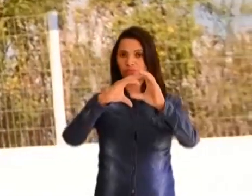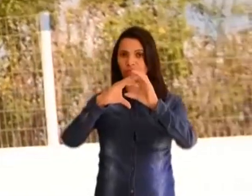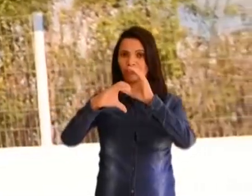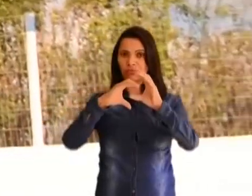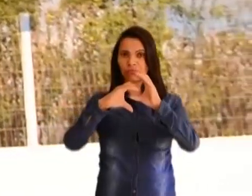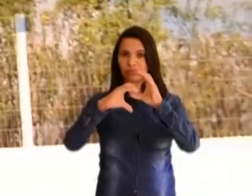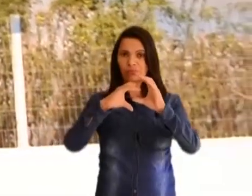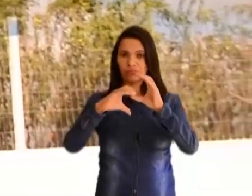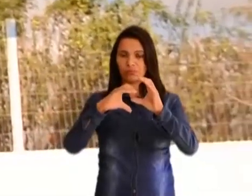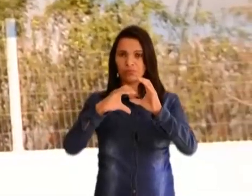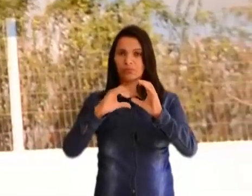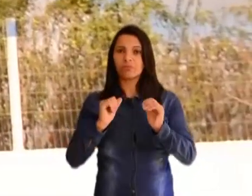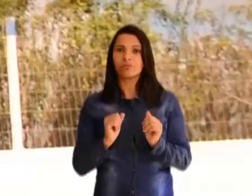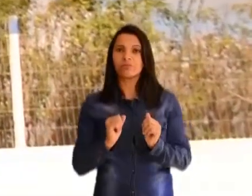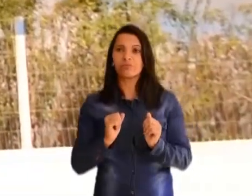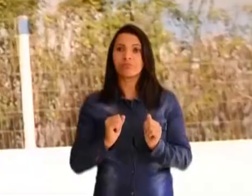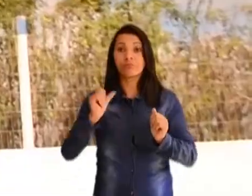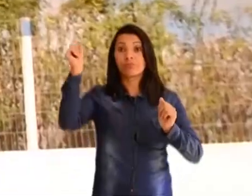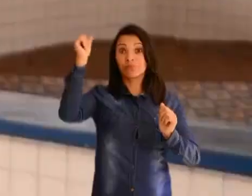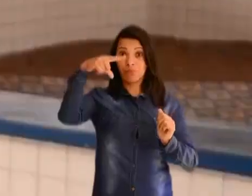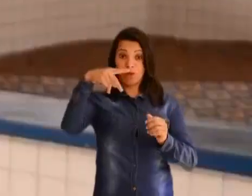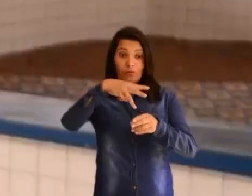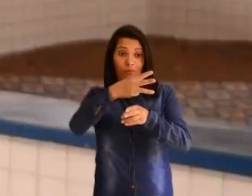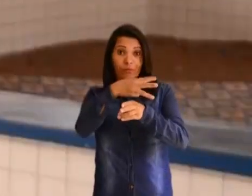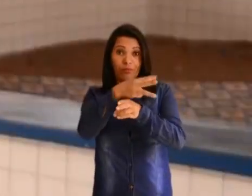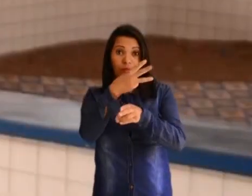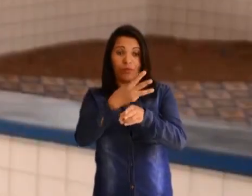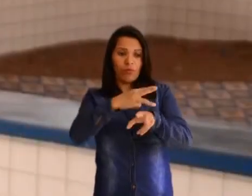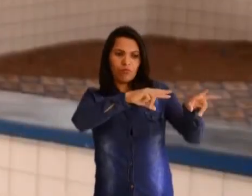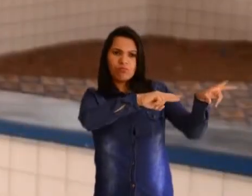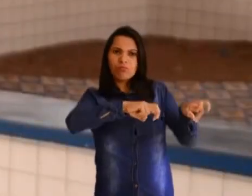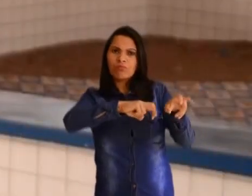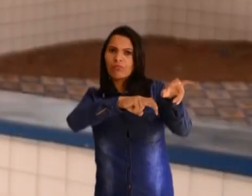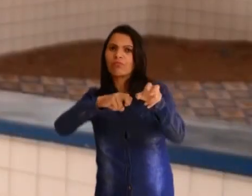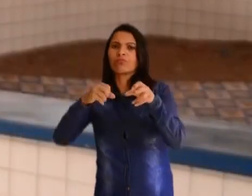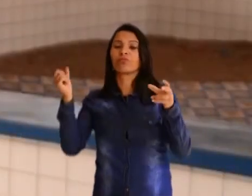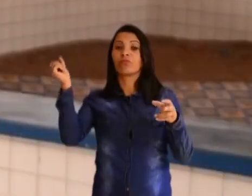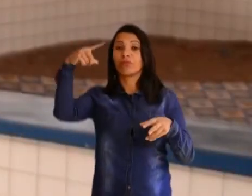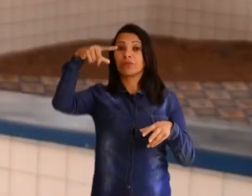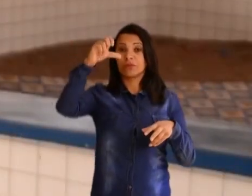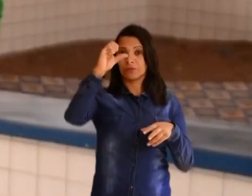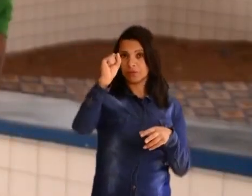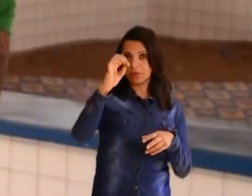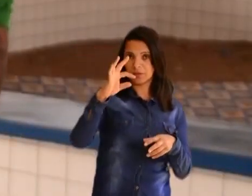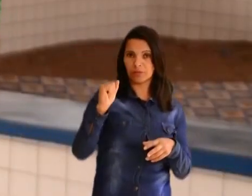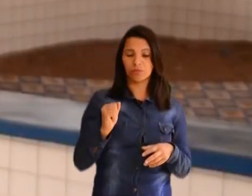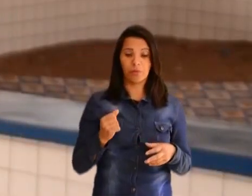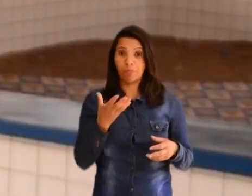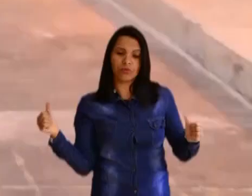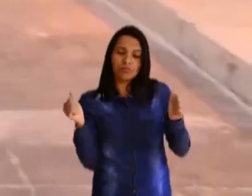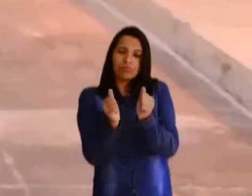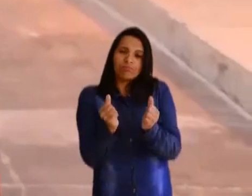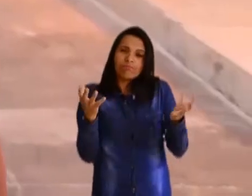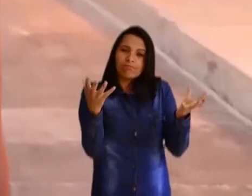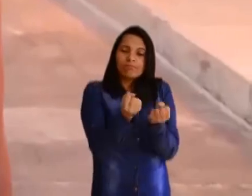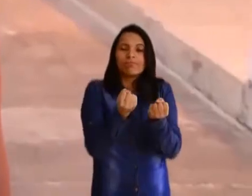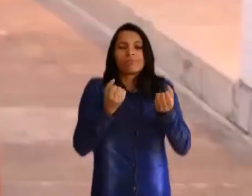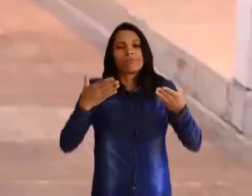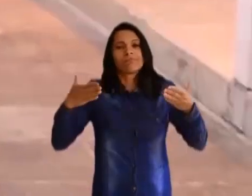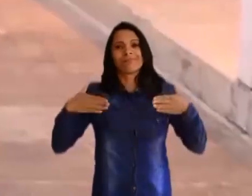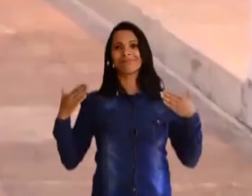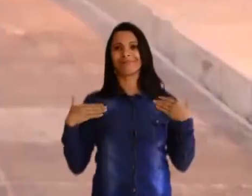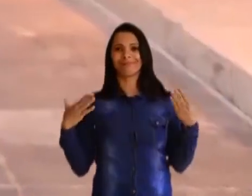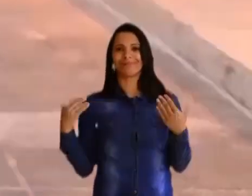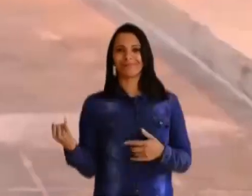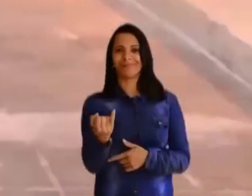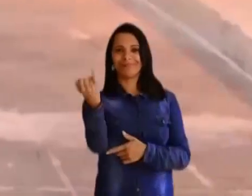o tempo telecomunicações e as sinais de internet nas zonas rurais vira via satélite estão